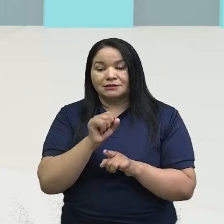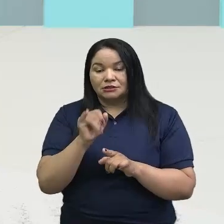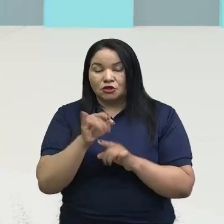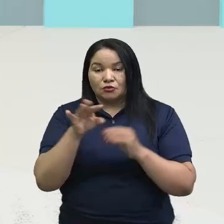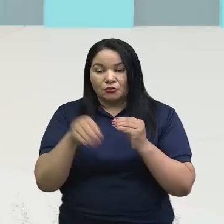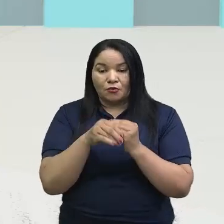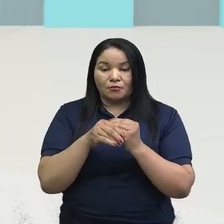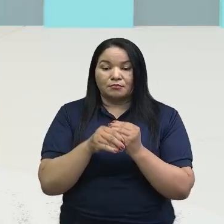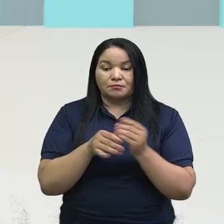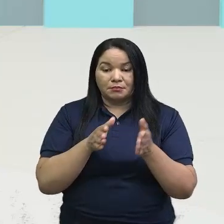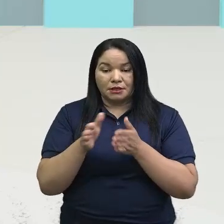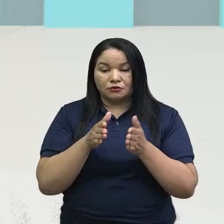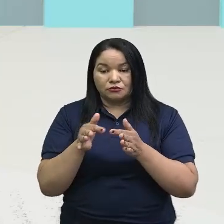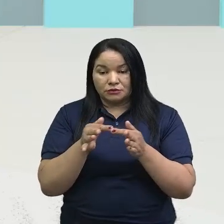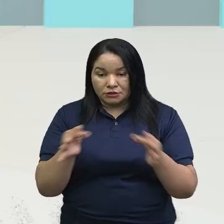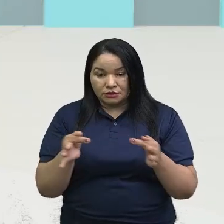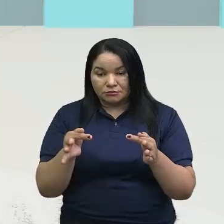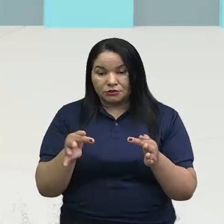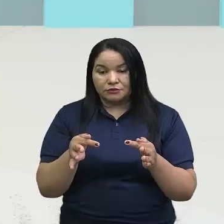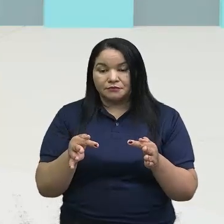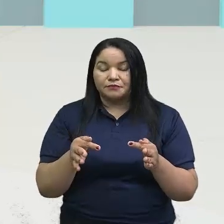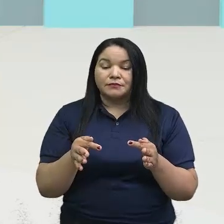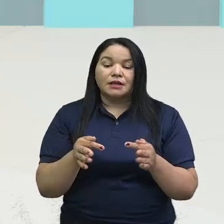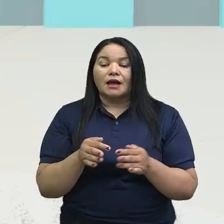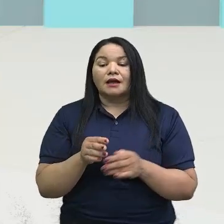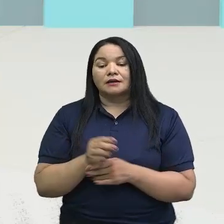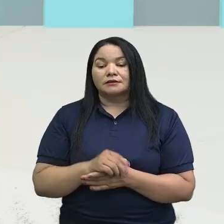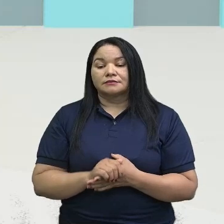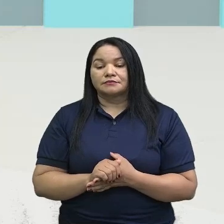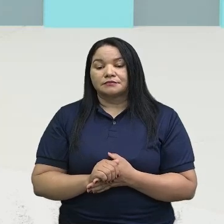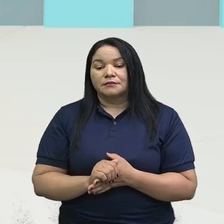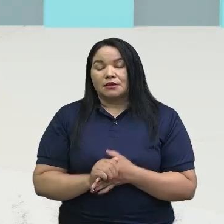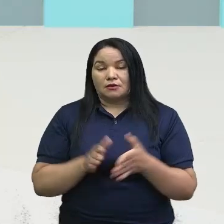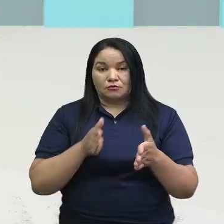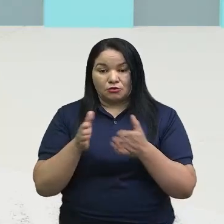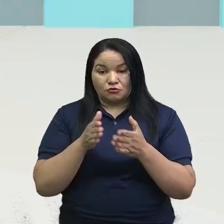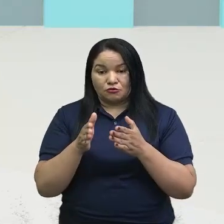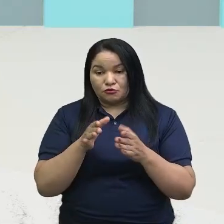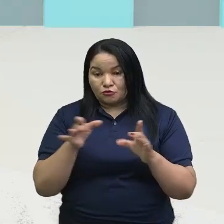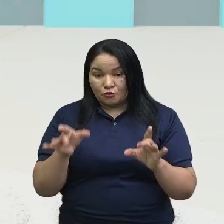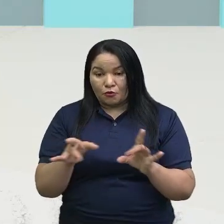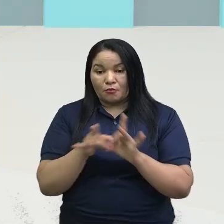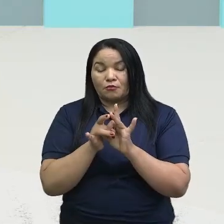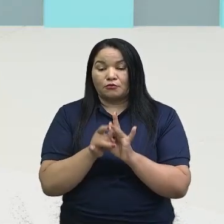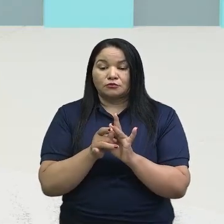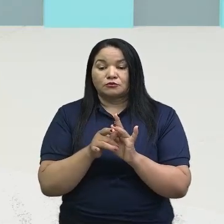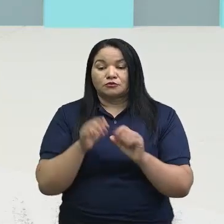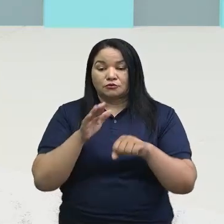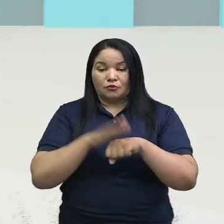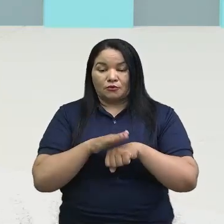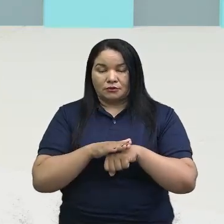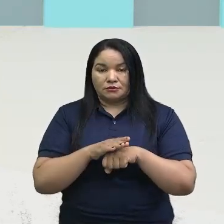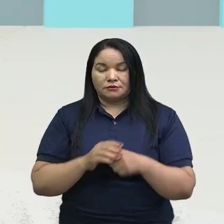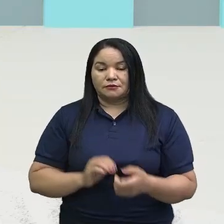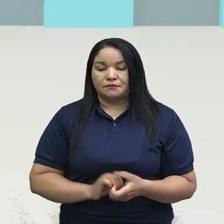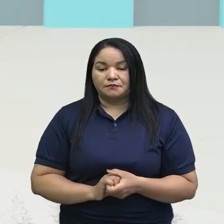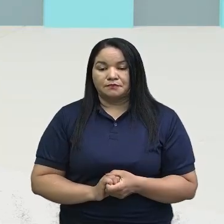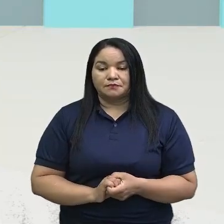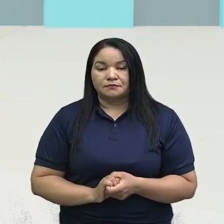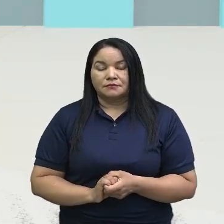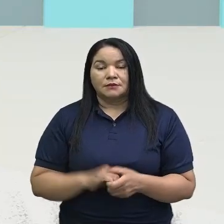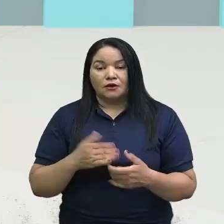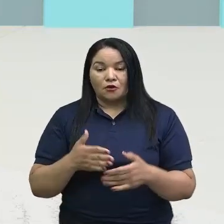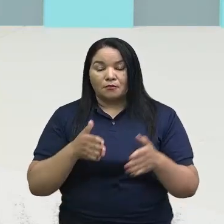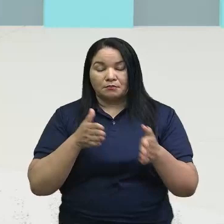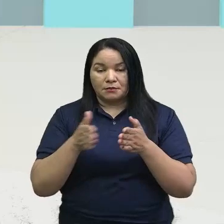emprega o período simples, a preferência normalmente é pelo período composto por coordenação. Então, nos